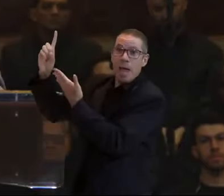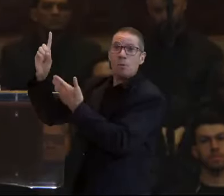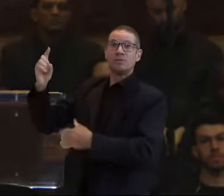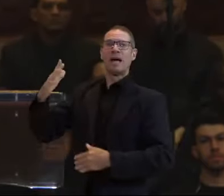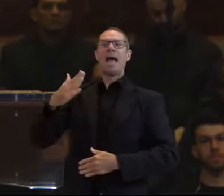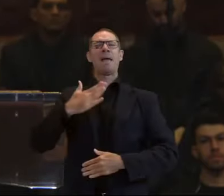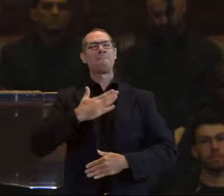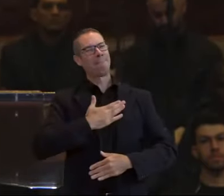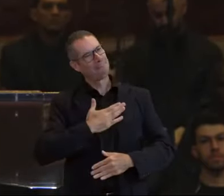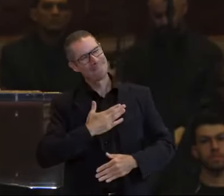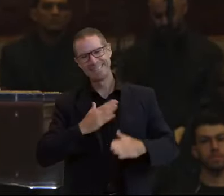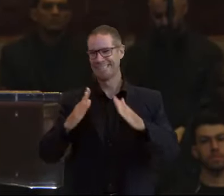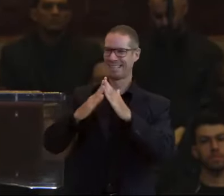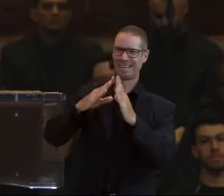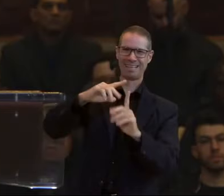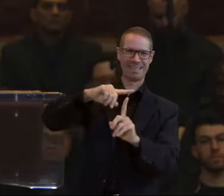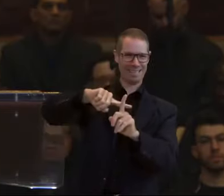é minha igreja.